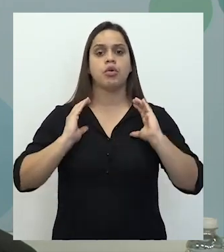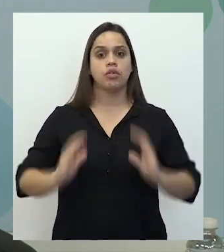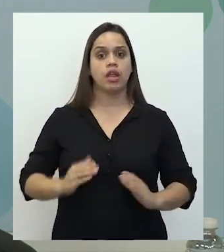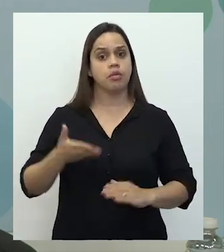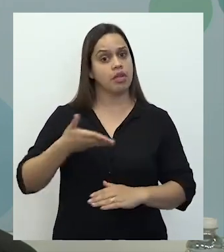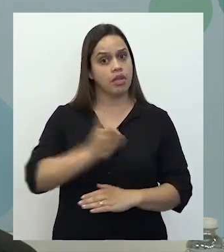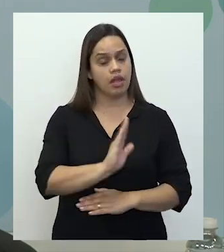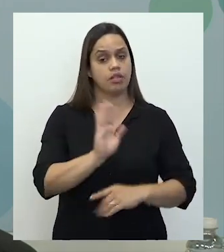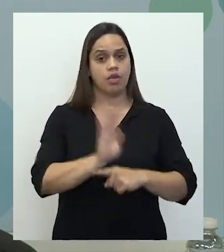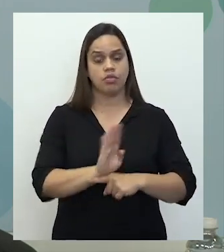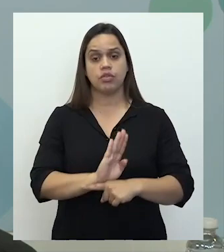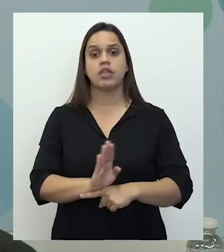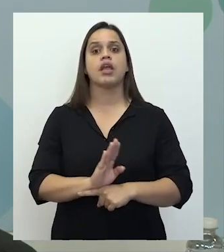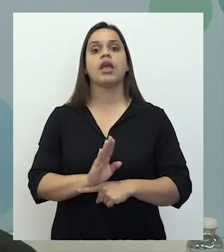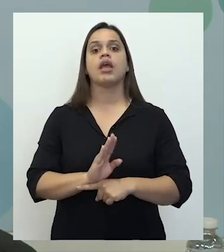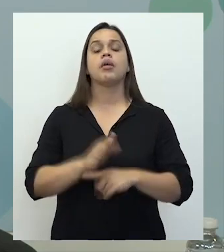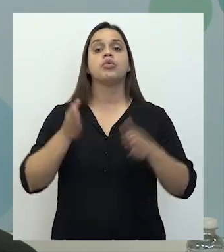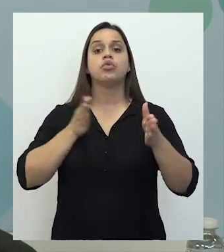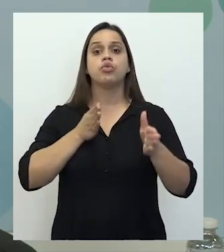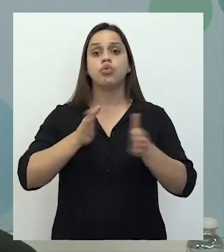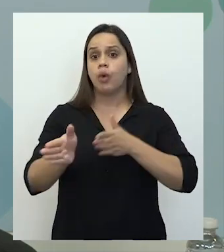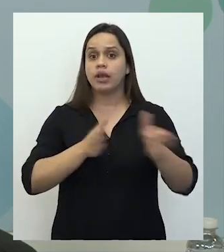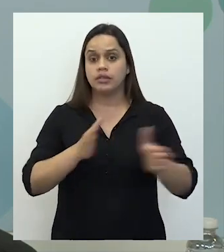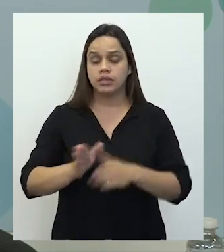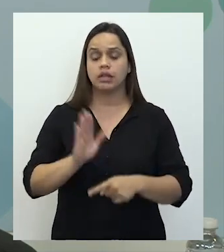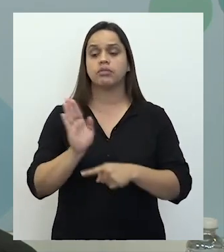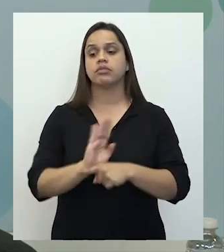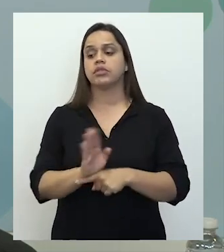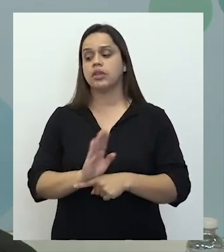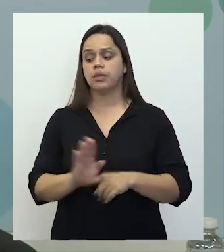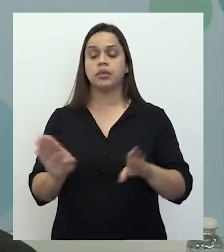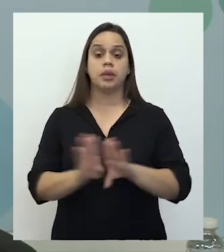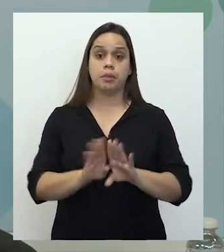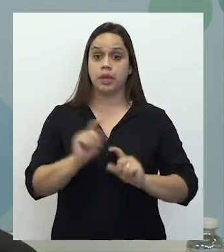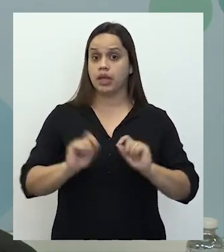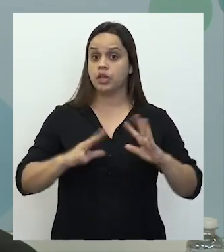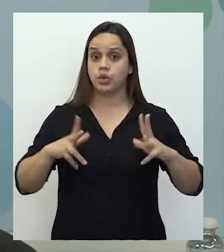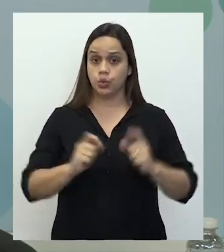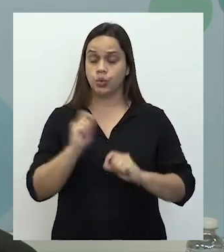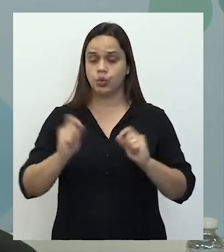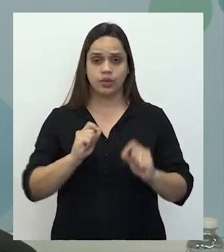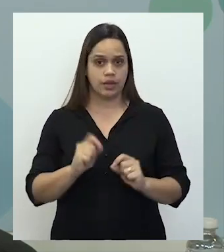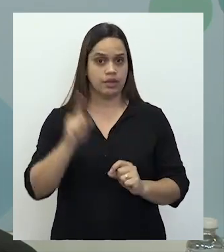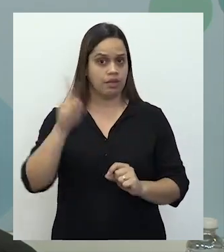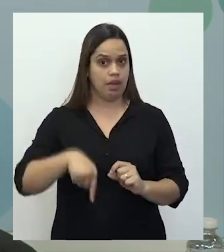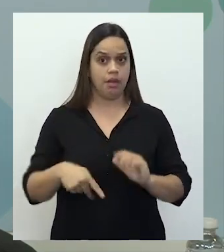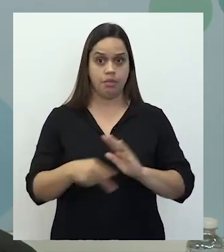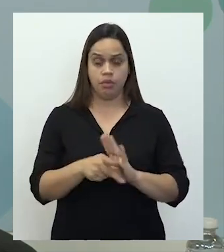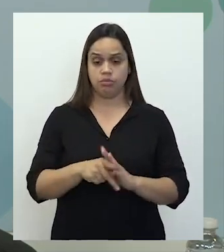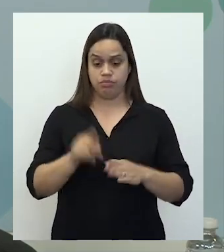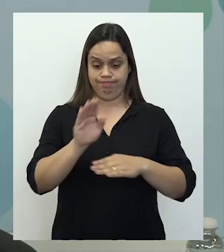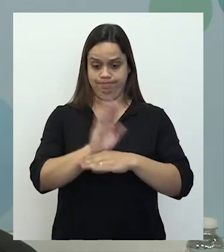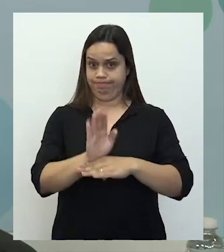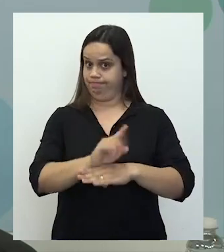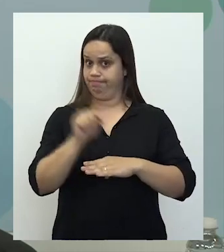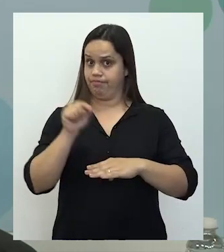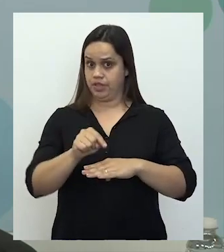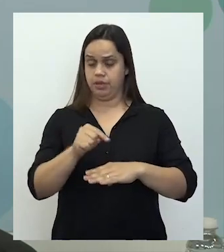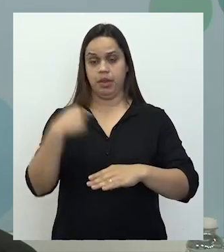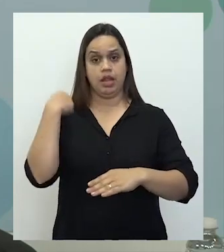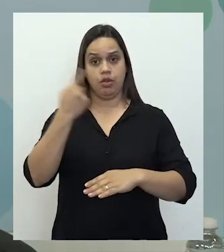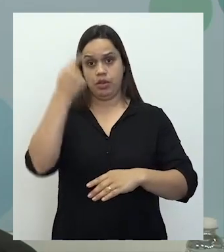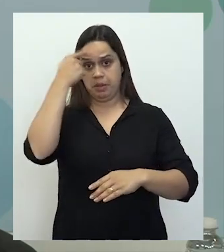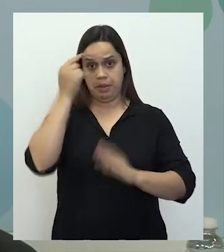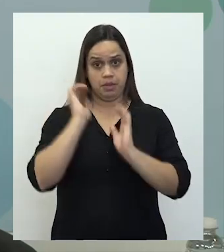até o cinema, do acesso ao cinema. Então, tudo que envolve a questão cinema, para a gente